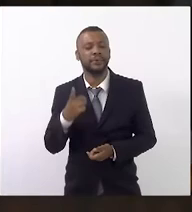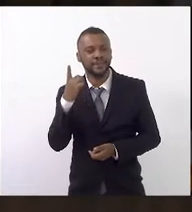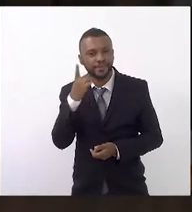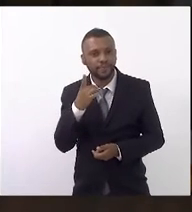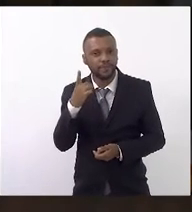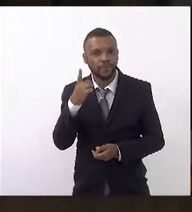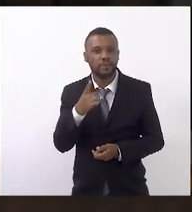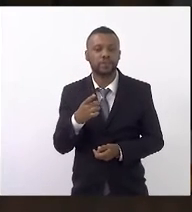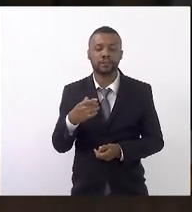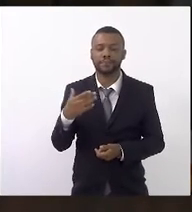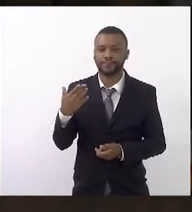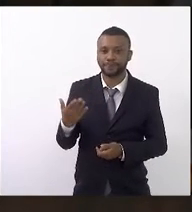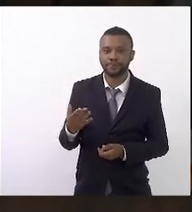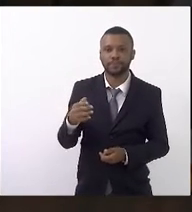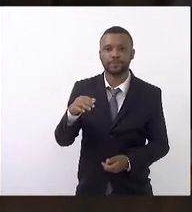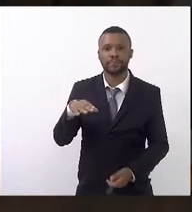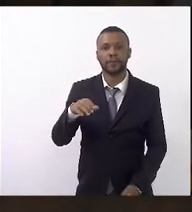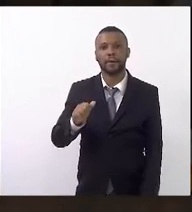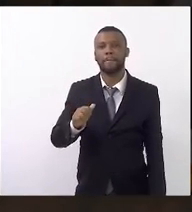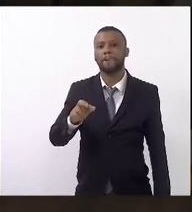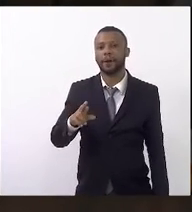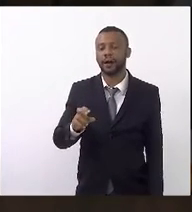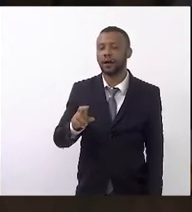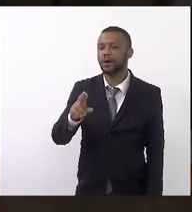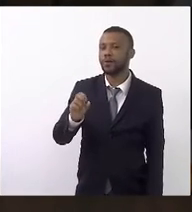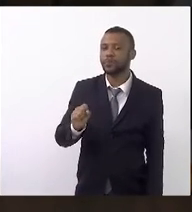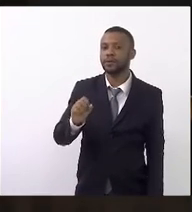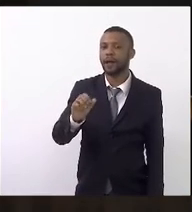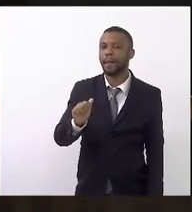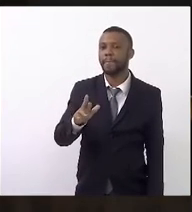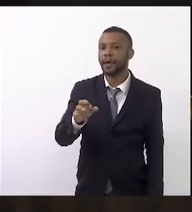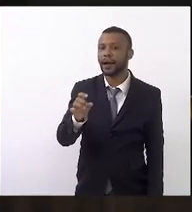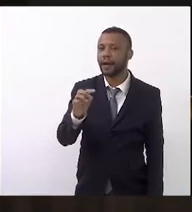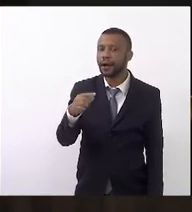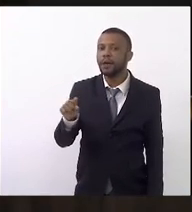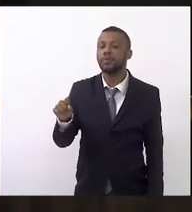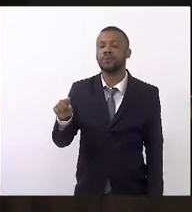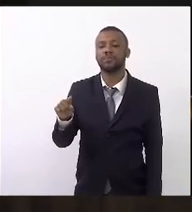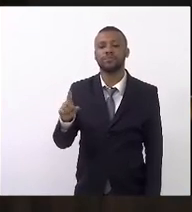Deputado Marcos Abrão. Não votou.